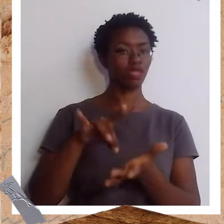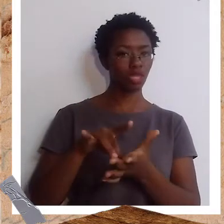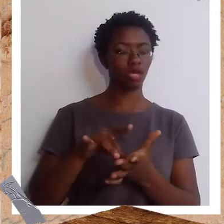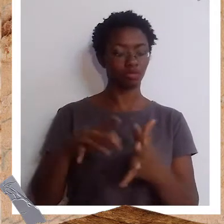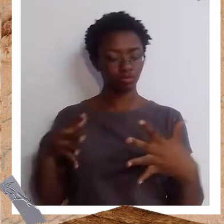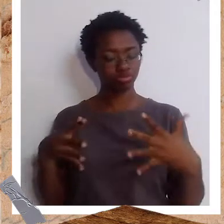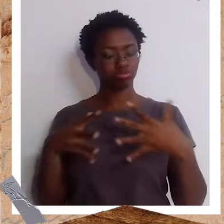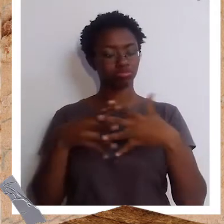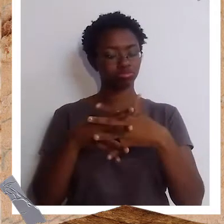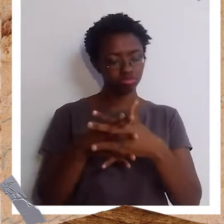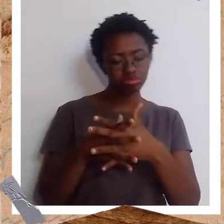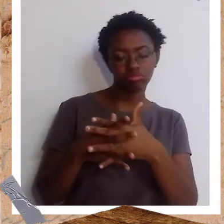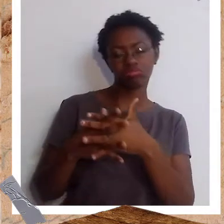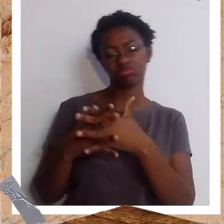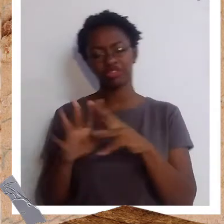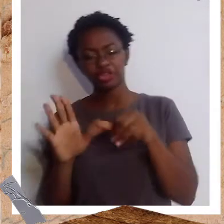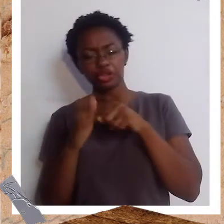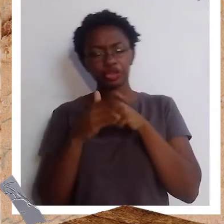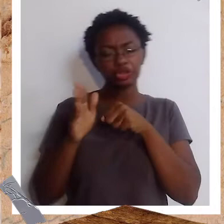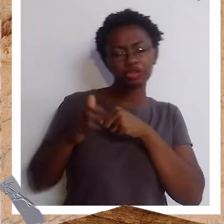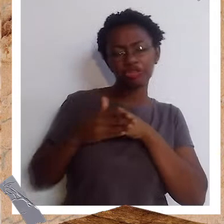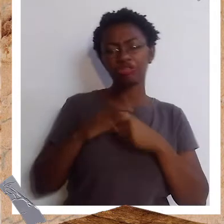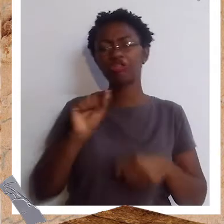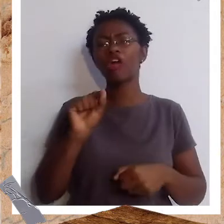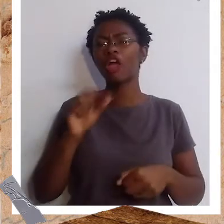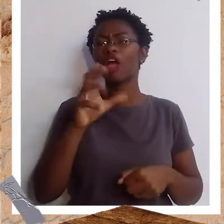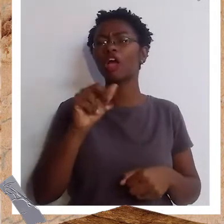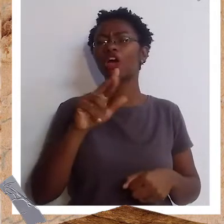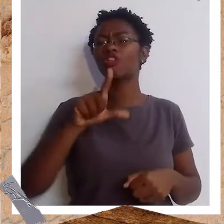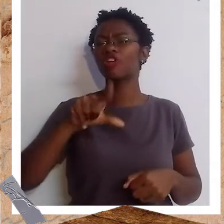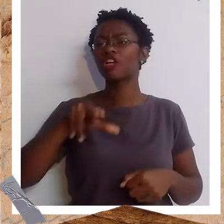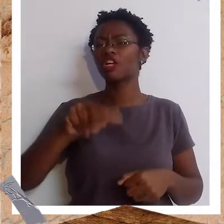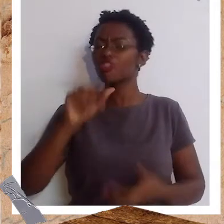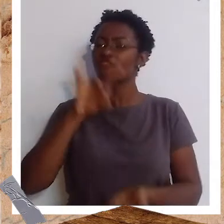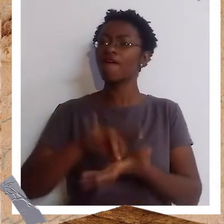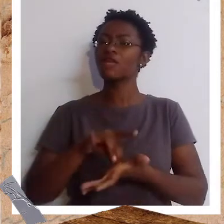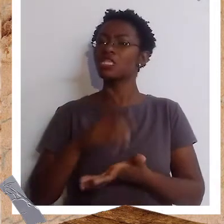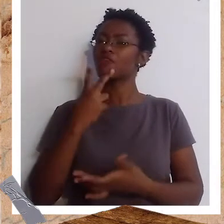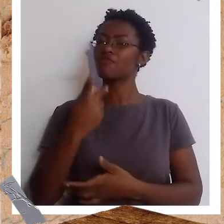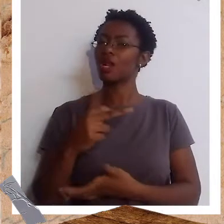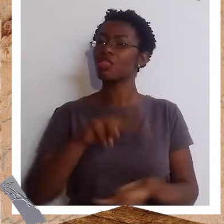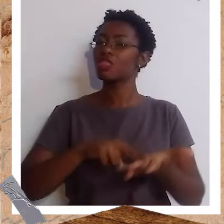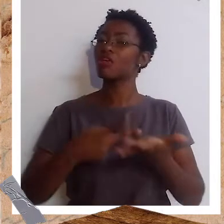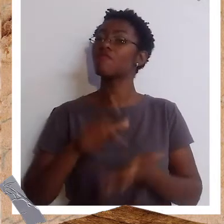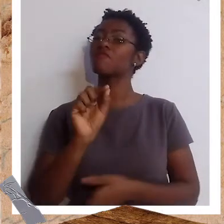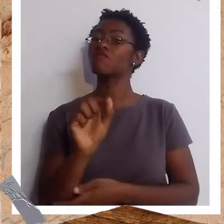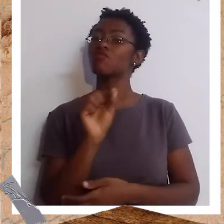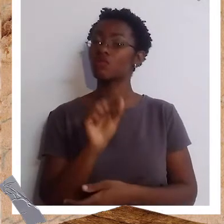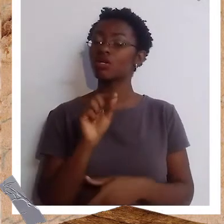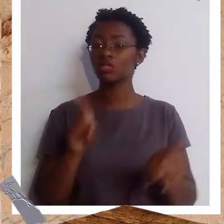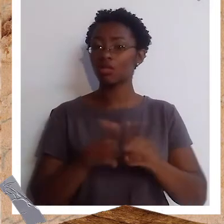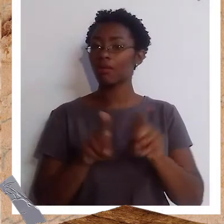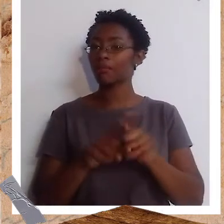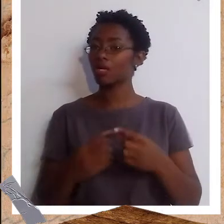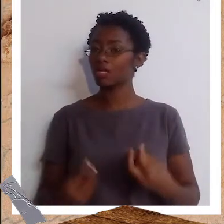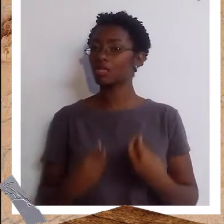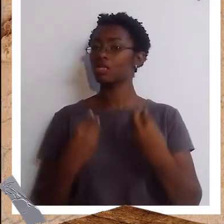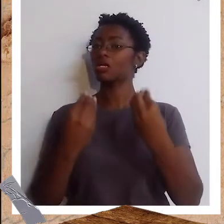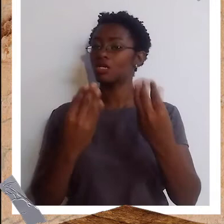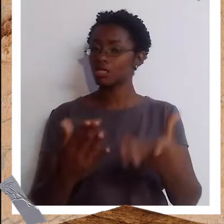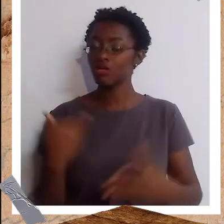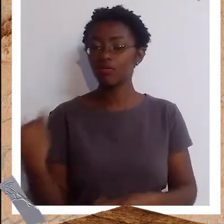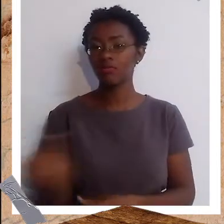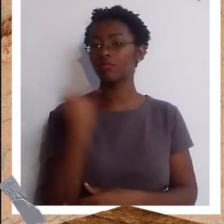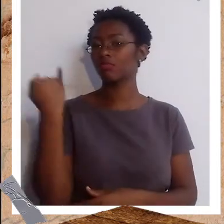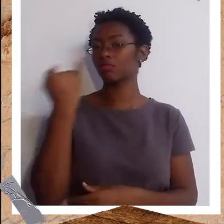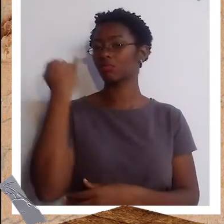nas entrelinhas, no que Carolina efetivamente escreveu, e trazer, inclusive, um ponto muito importante